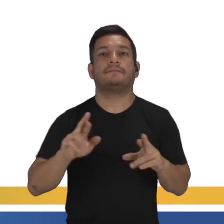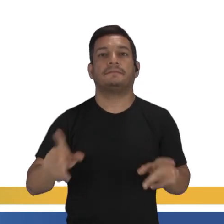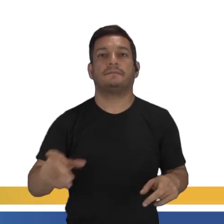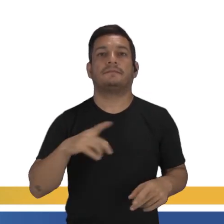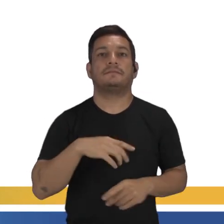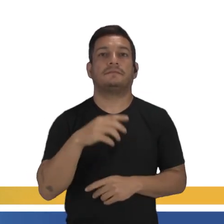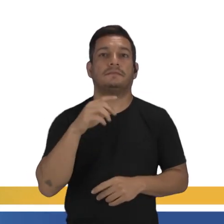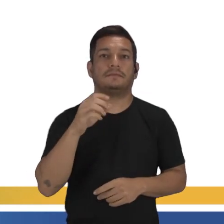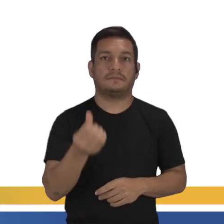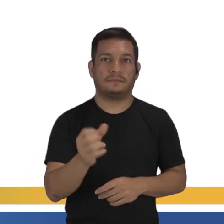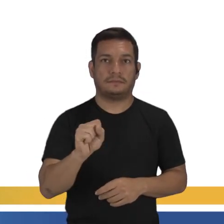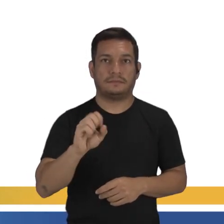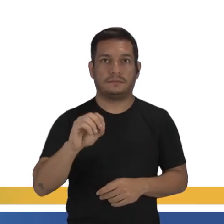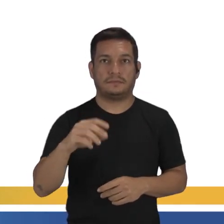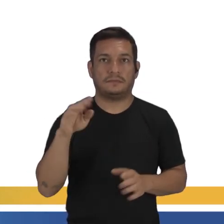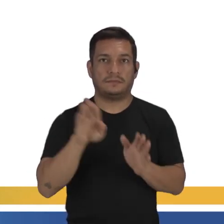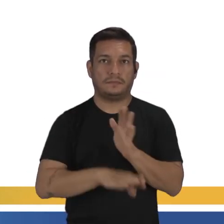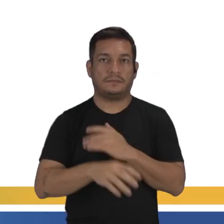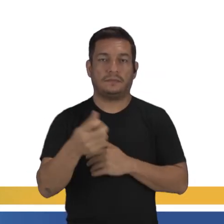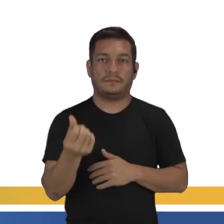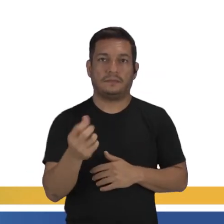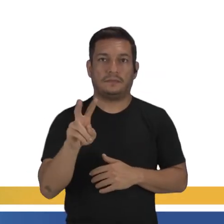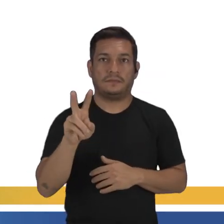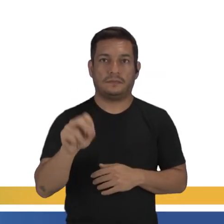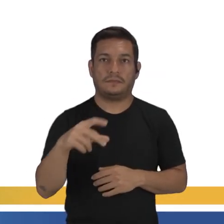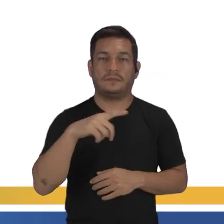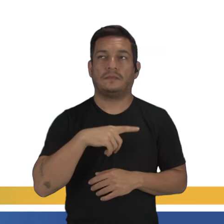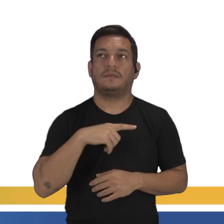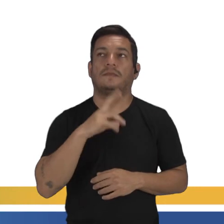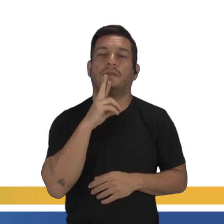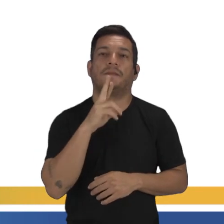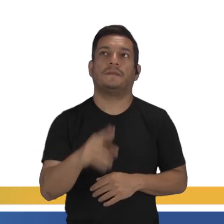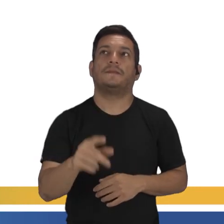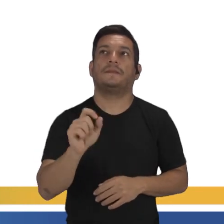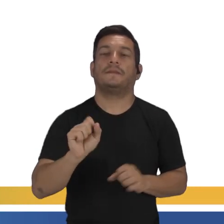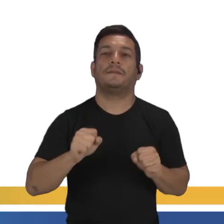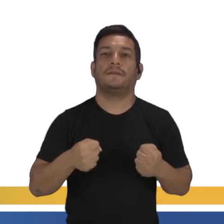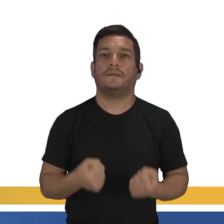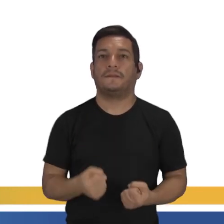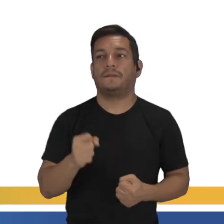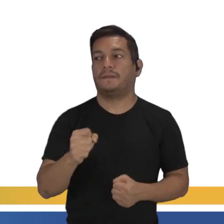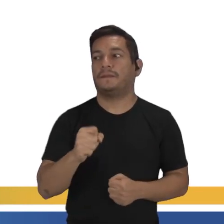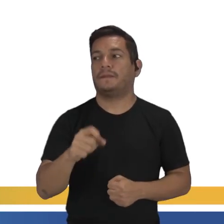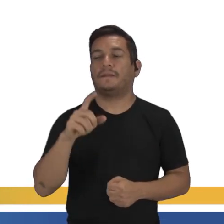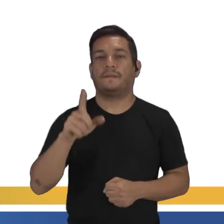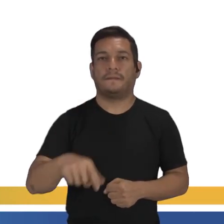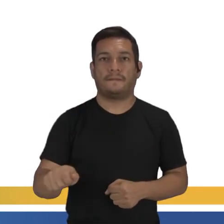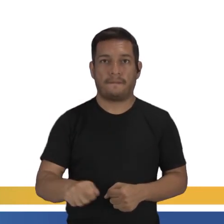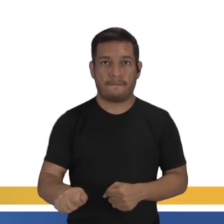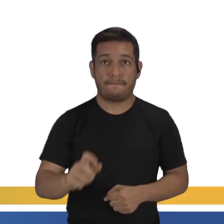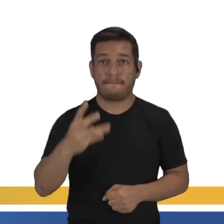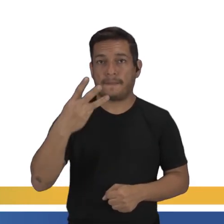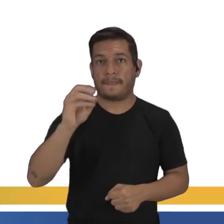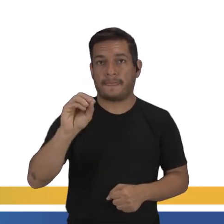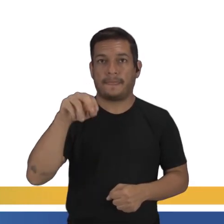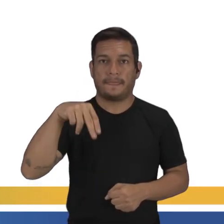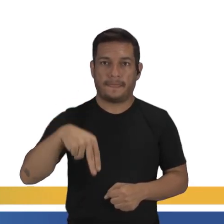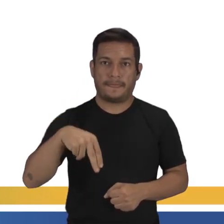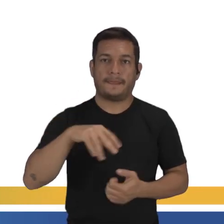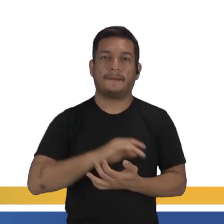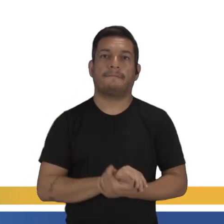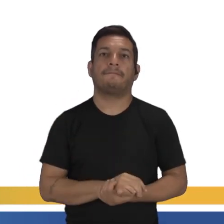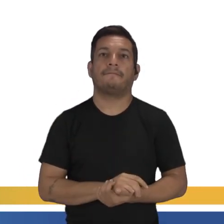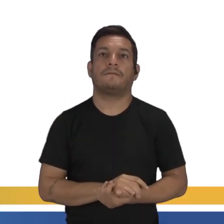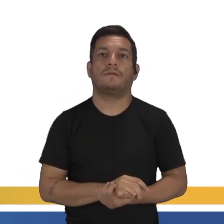de 680 menos 650, a força aplicada sobre a bengala é de 30